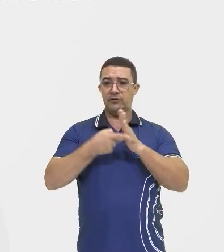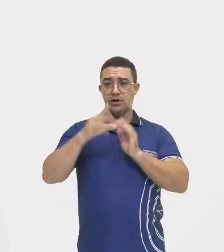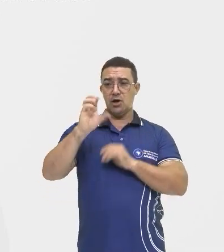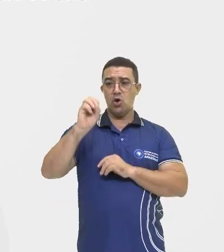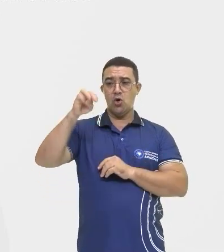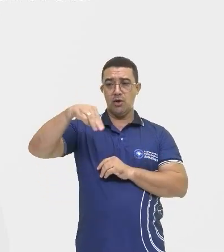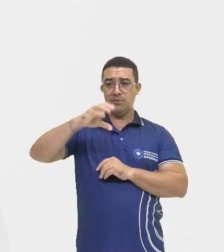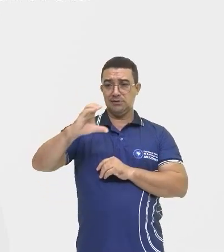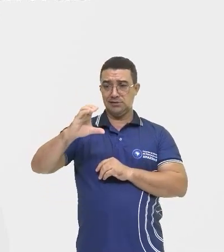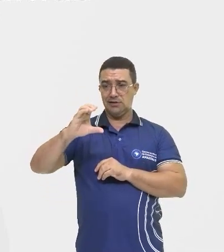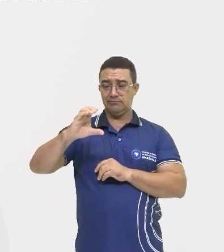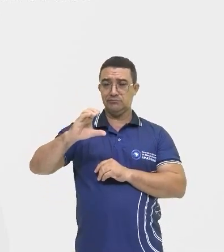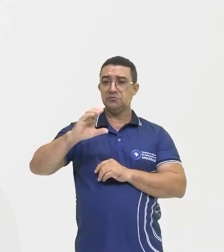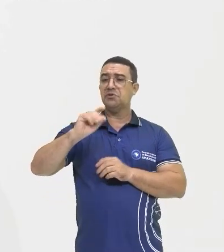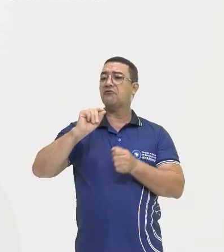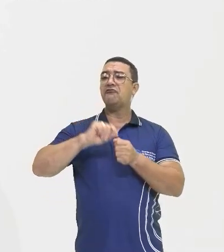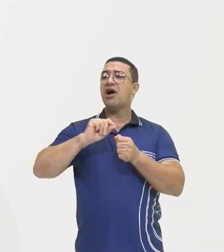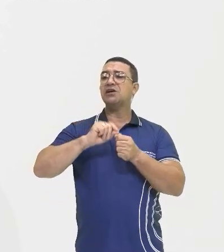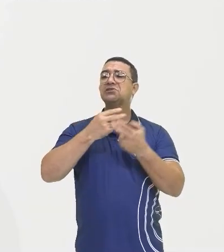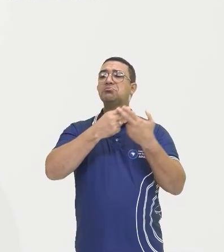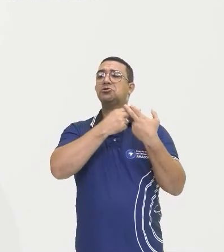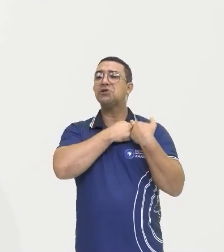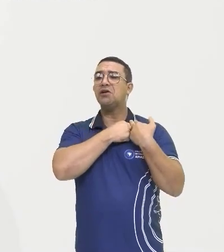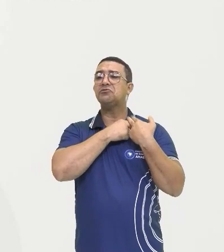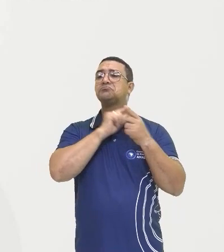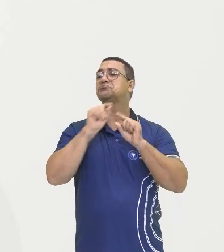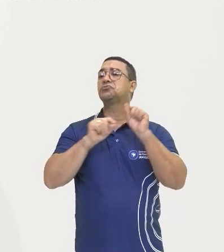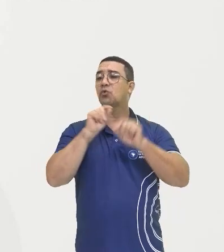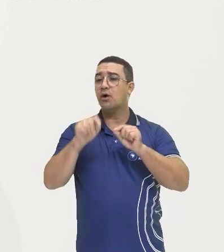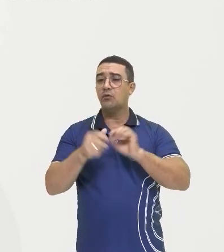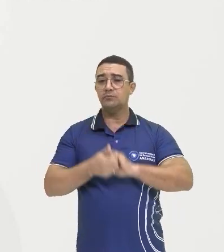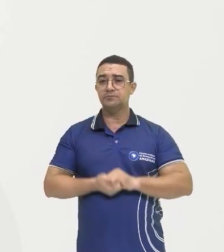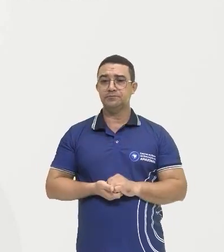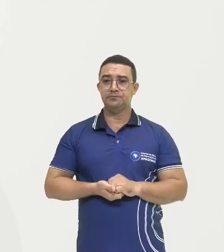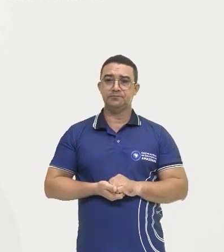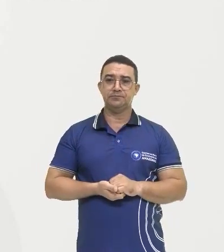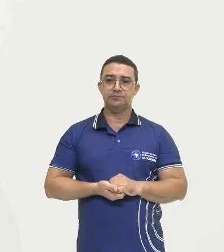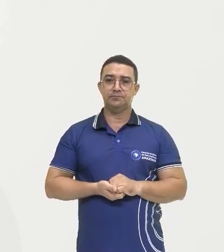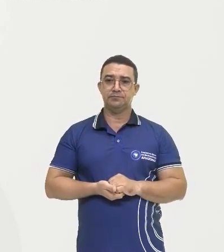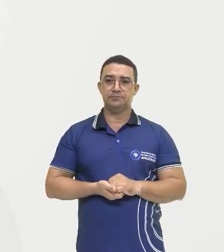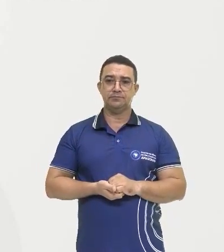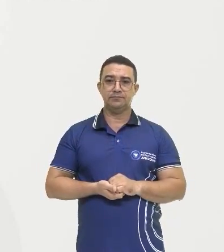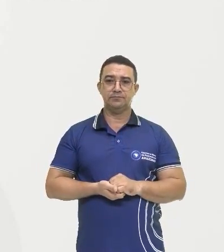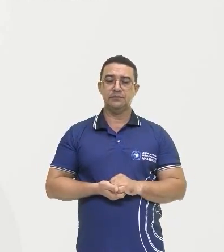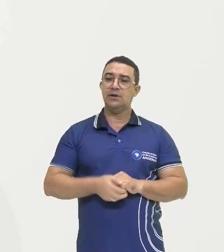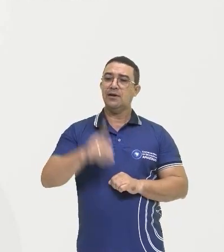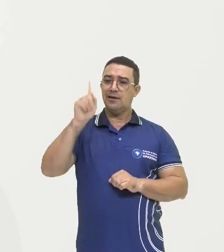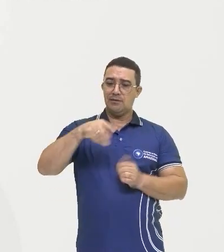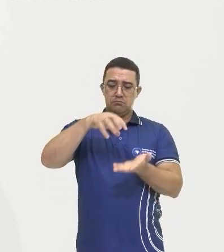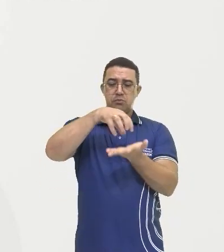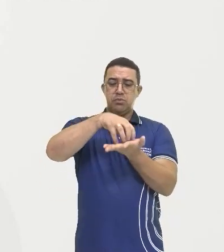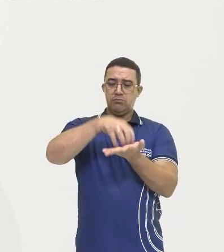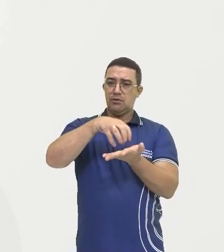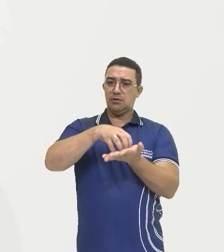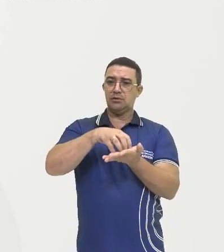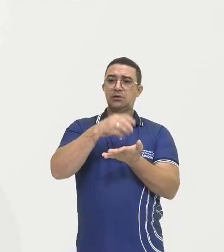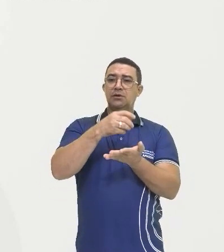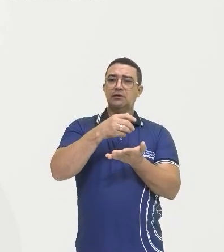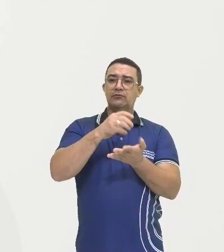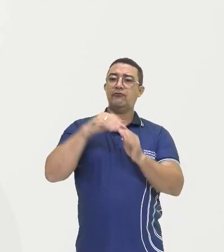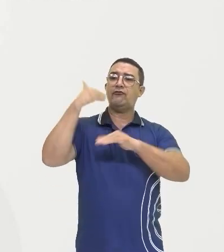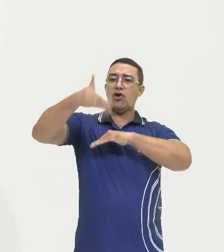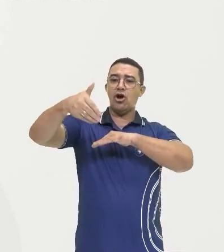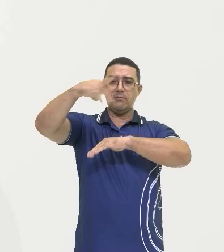faz, professor? A OMC, Organização Mundial do Comércio, ela é o organismo internacional